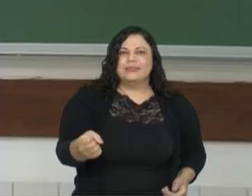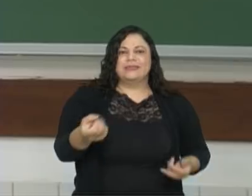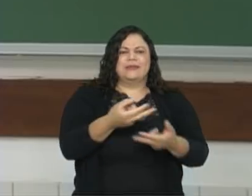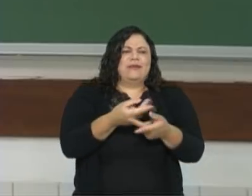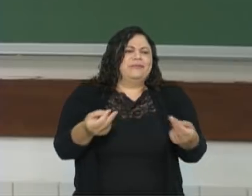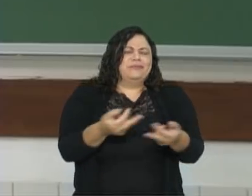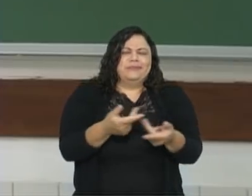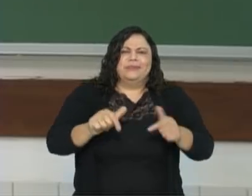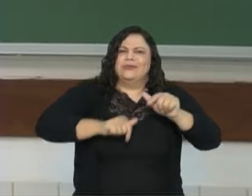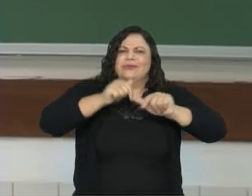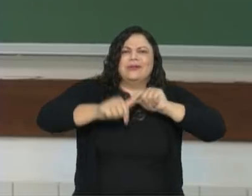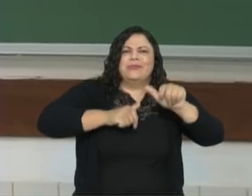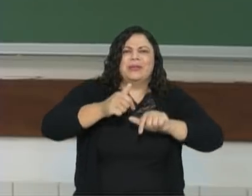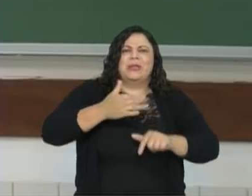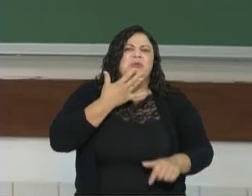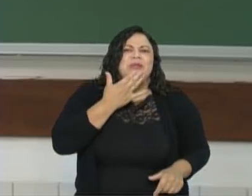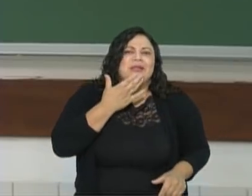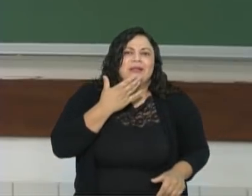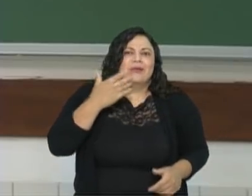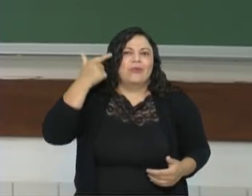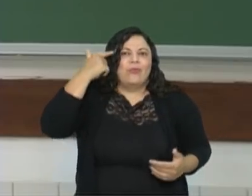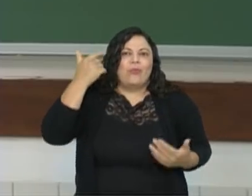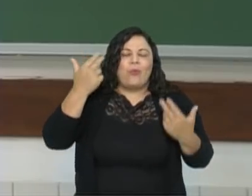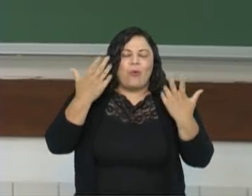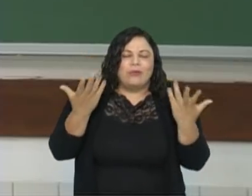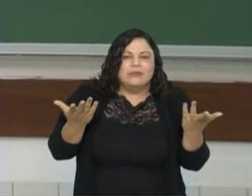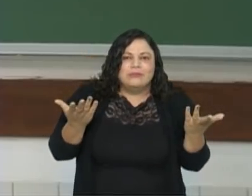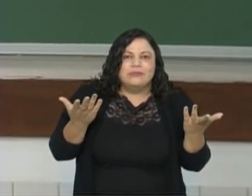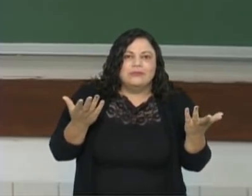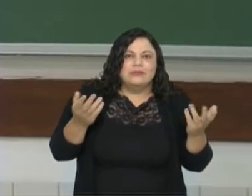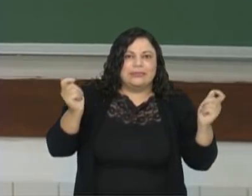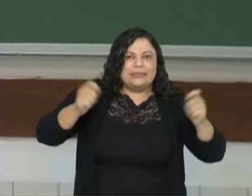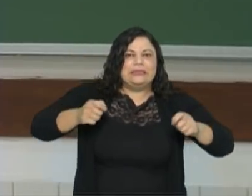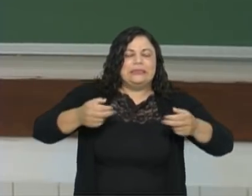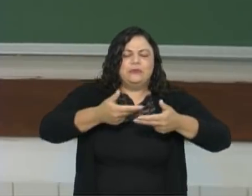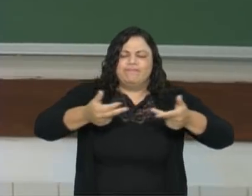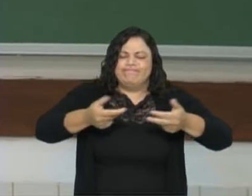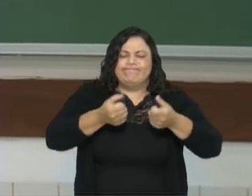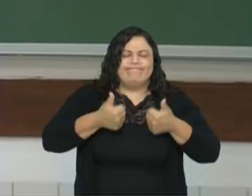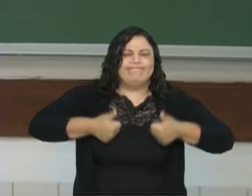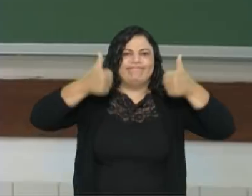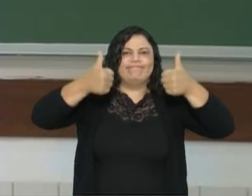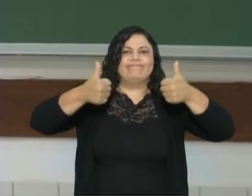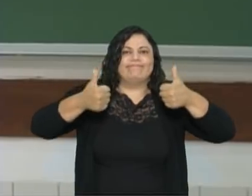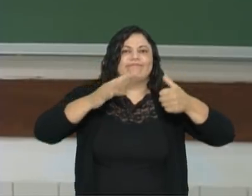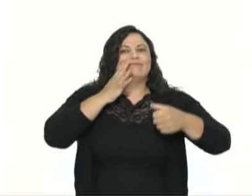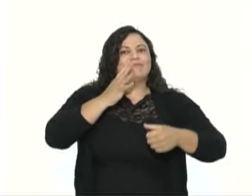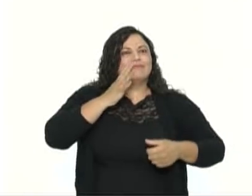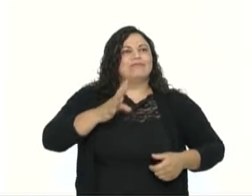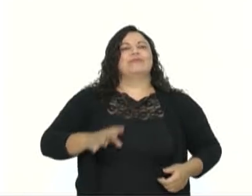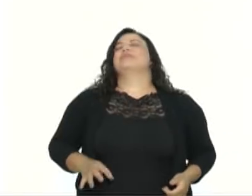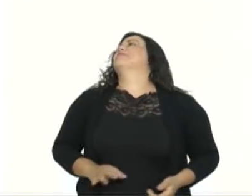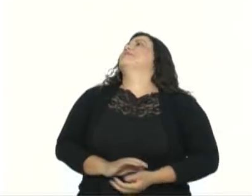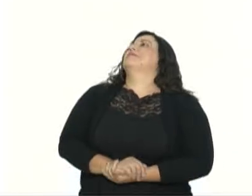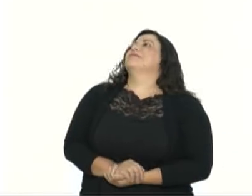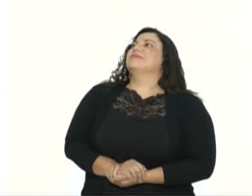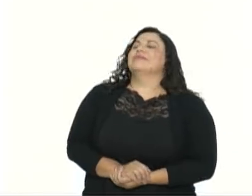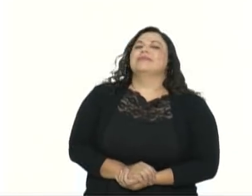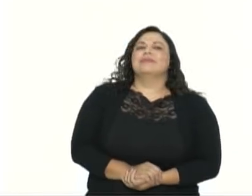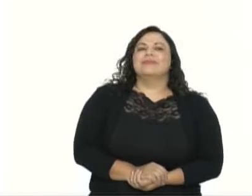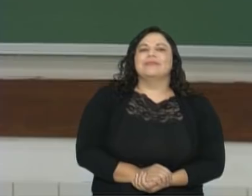trabalho não está na cor da pele da pessoa, né? Muito legal isso, né? Seguimos a nossa aula. Resistência à